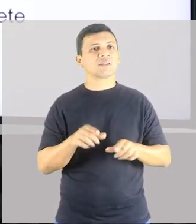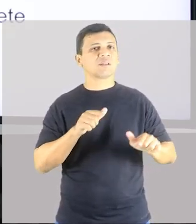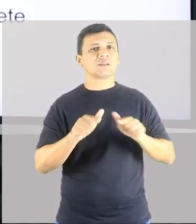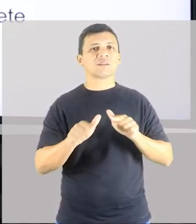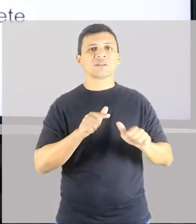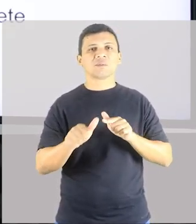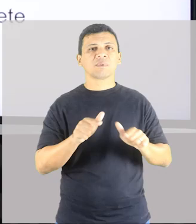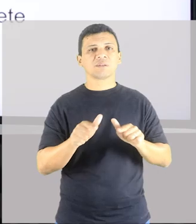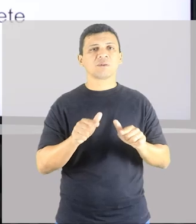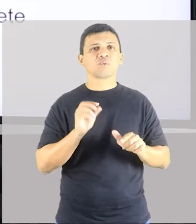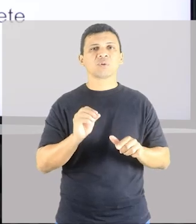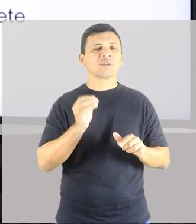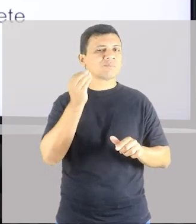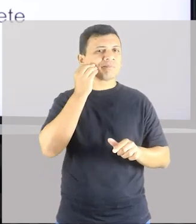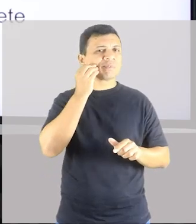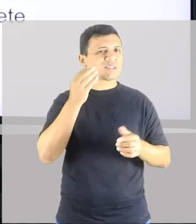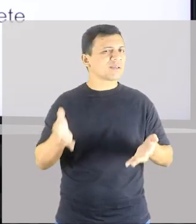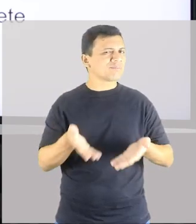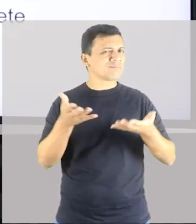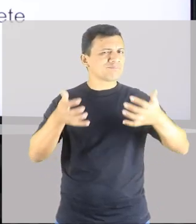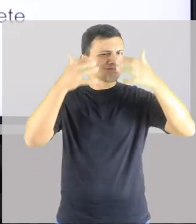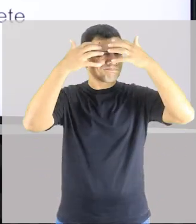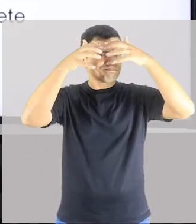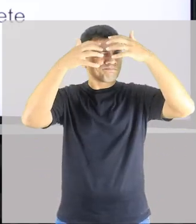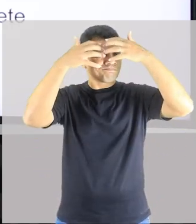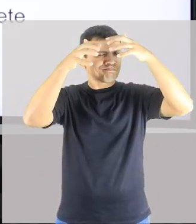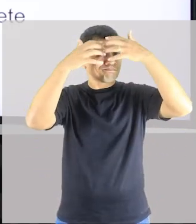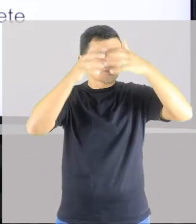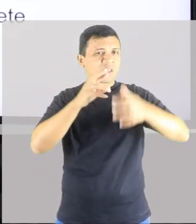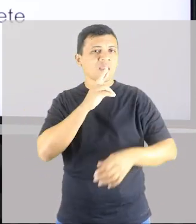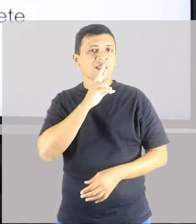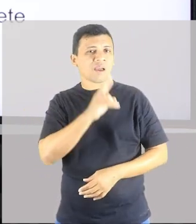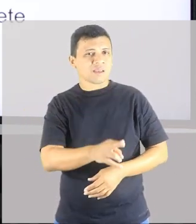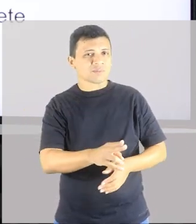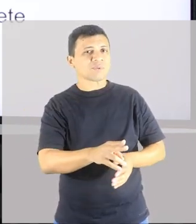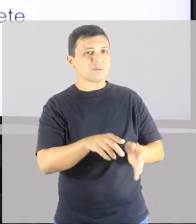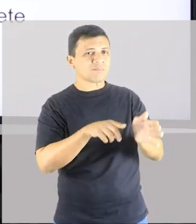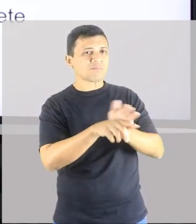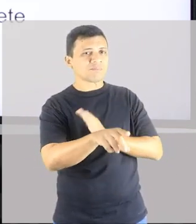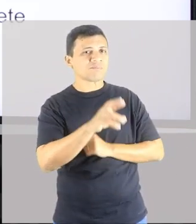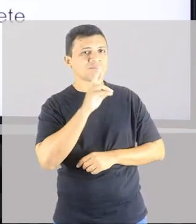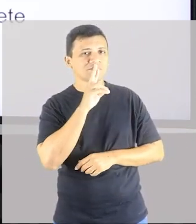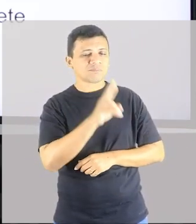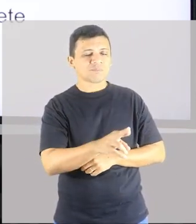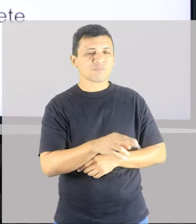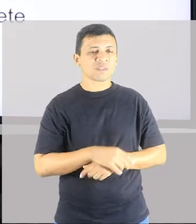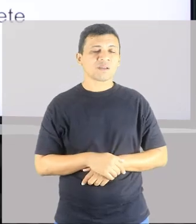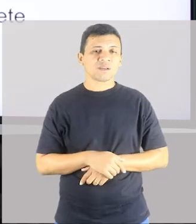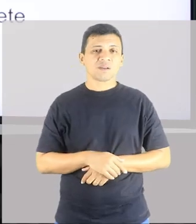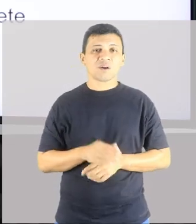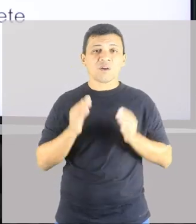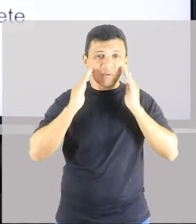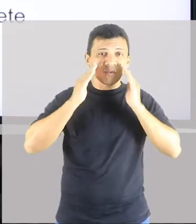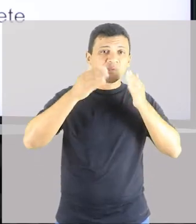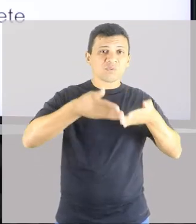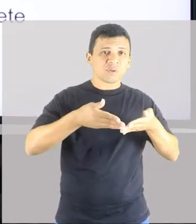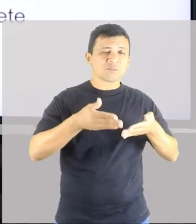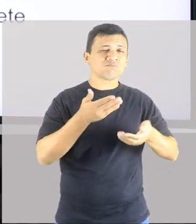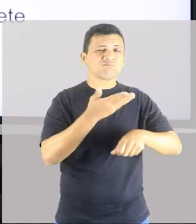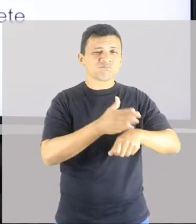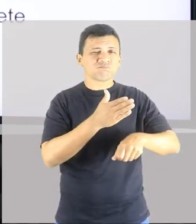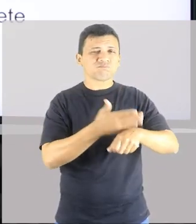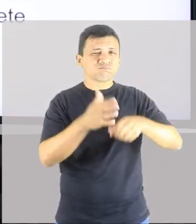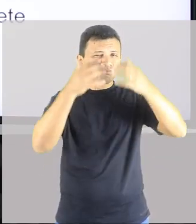você tentar estimular o seu cérebro a responder determinadas perguntas. Ele é focado num exercício mental para